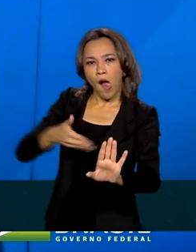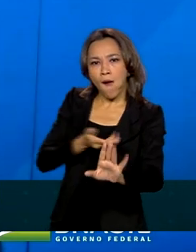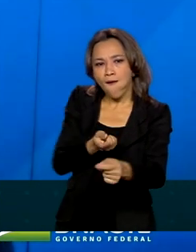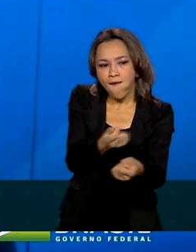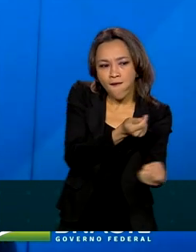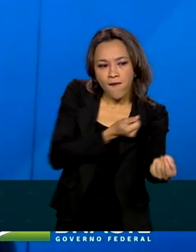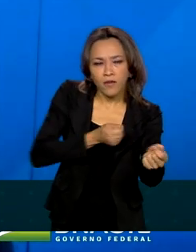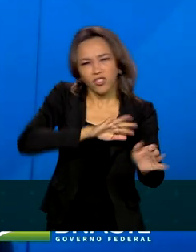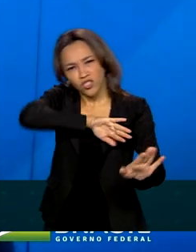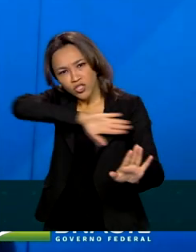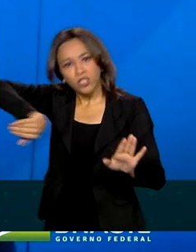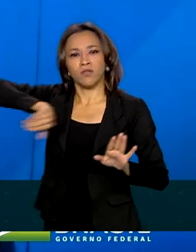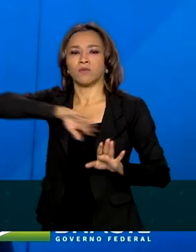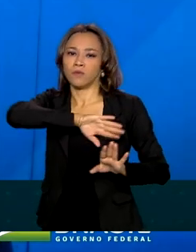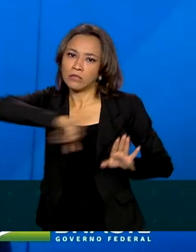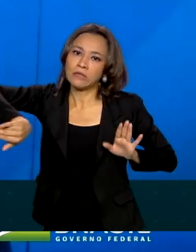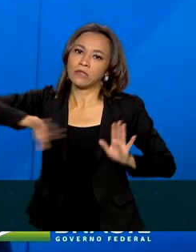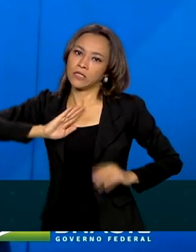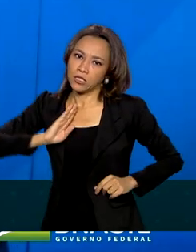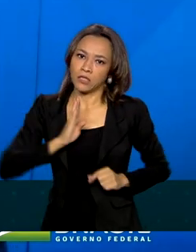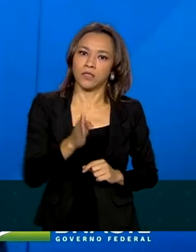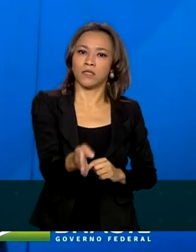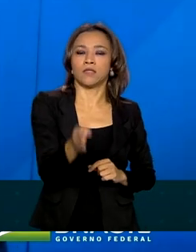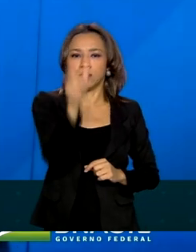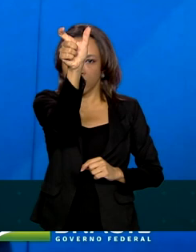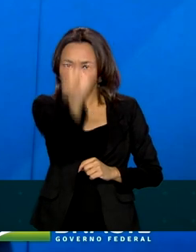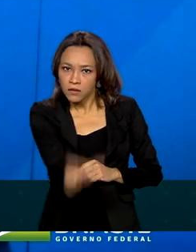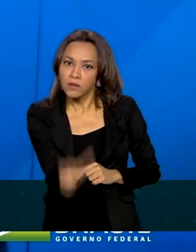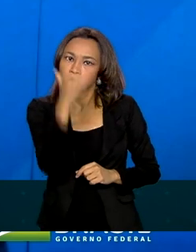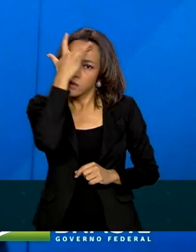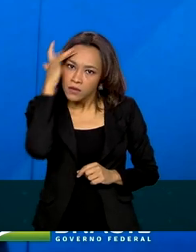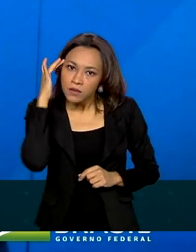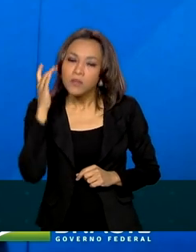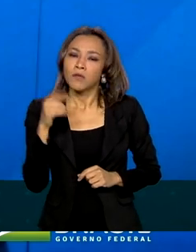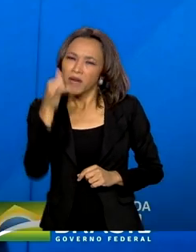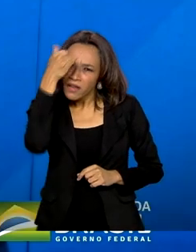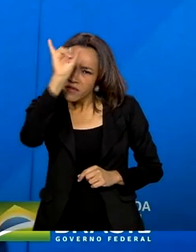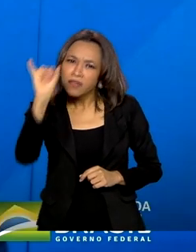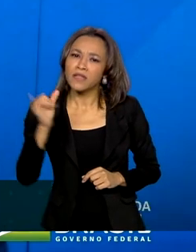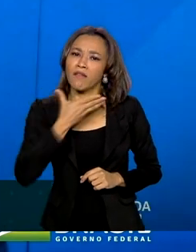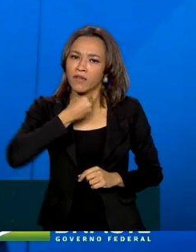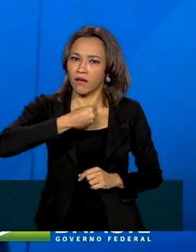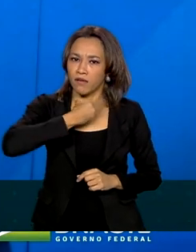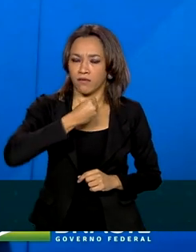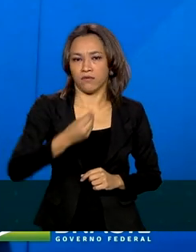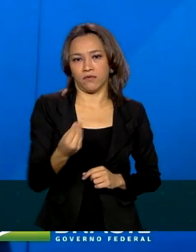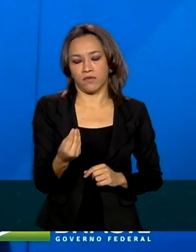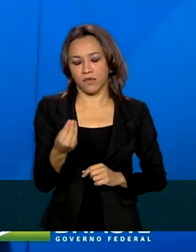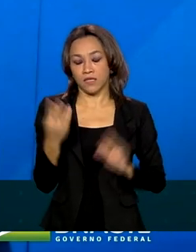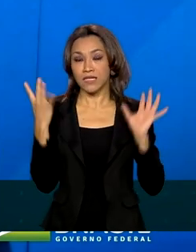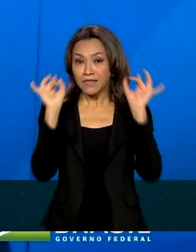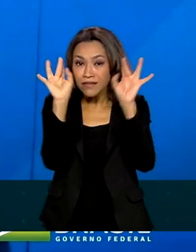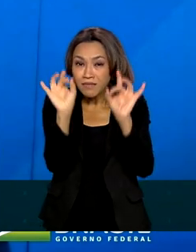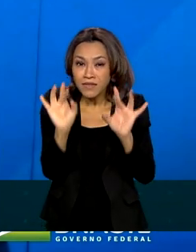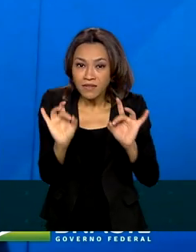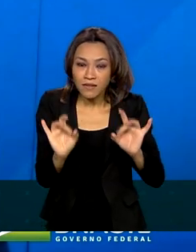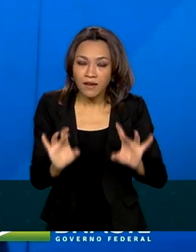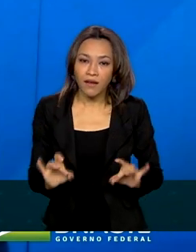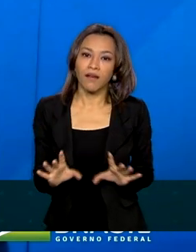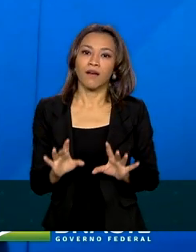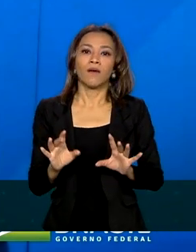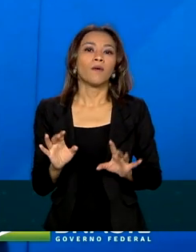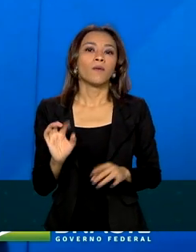os intermediários para minimizar problemas fraudes em especial